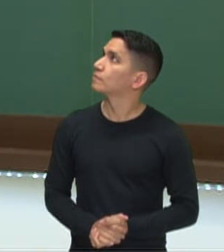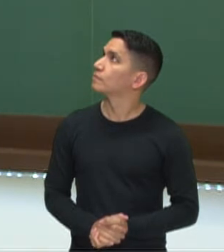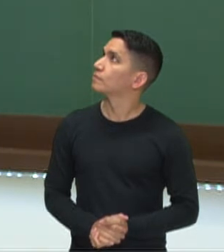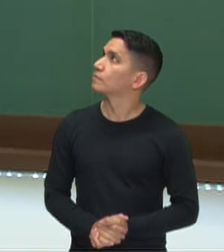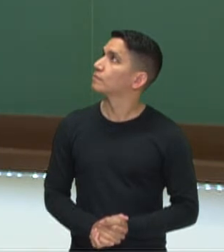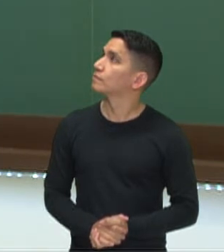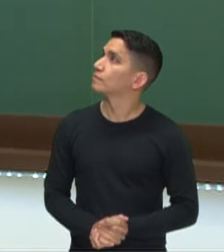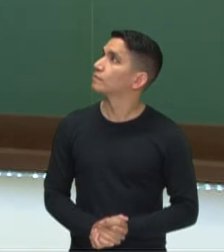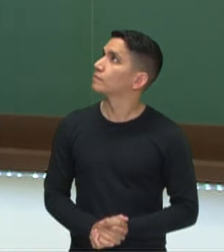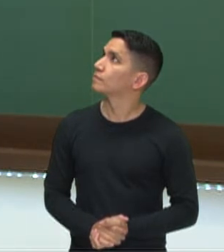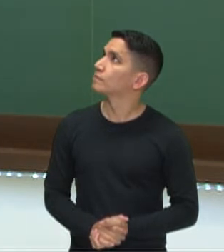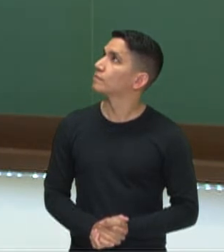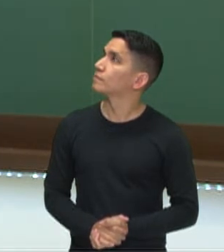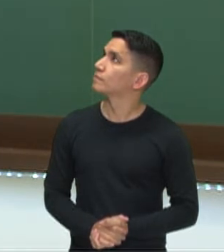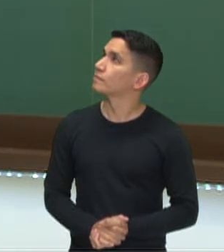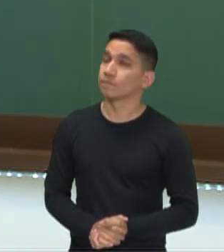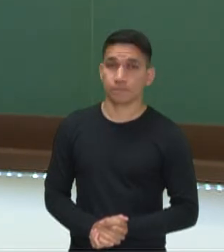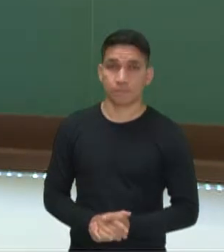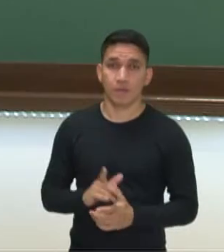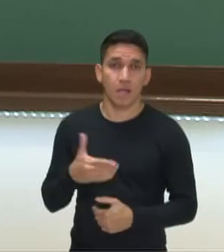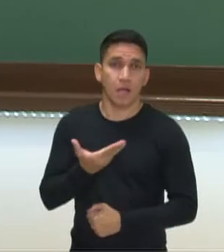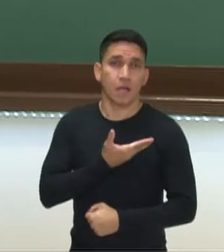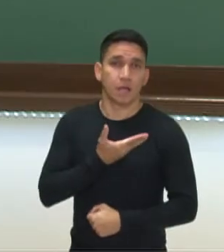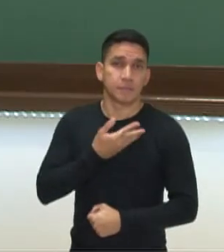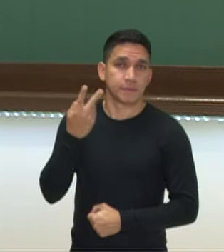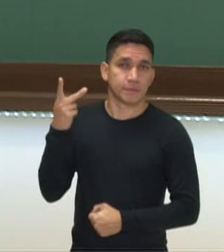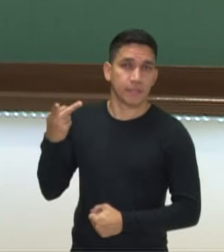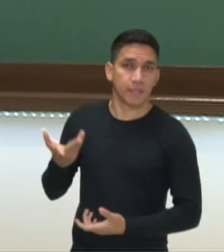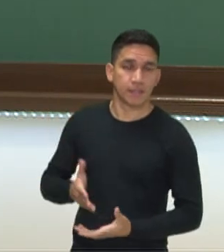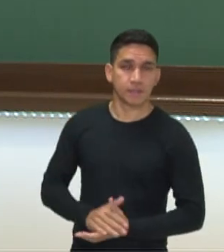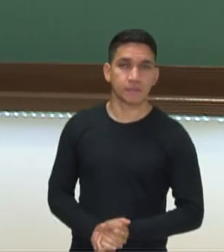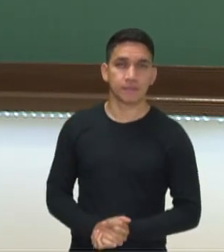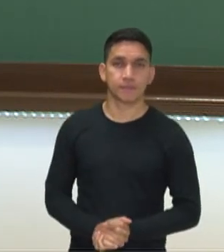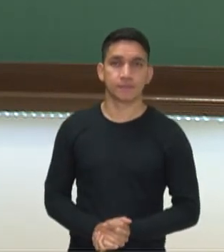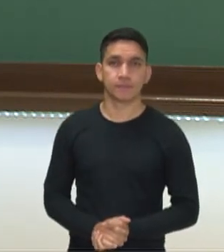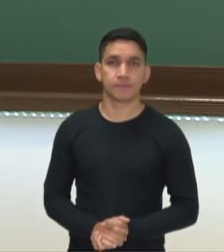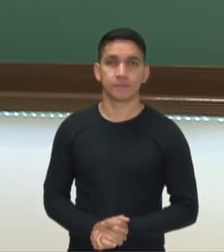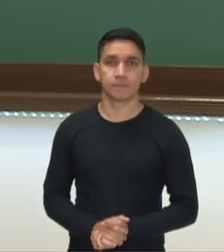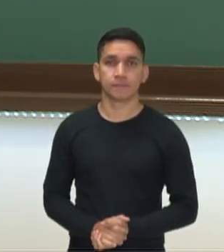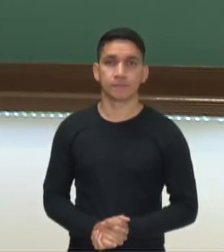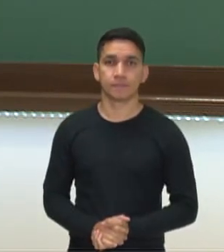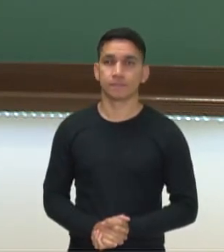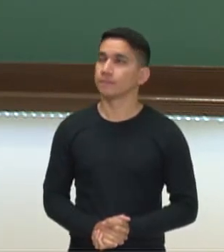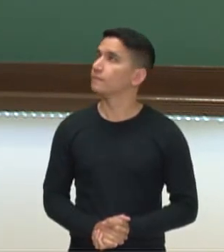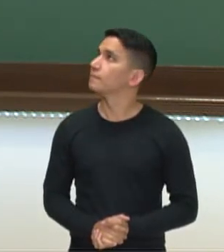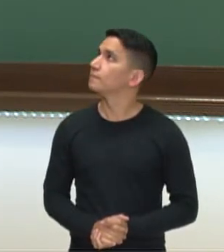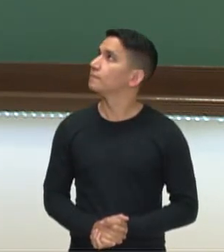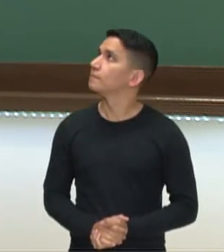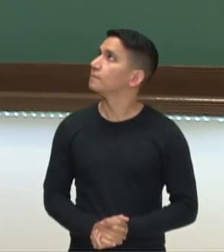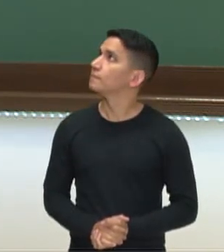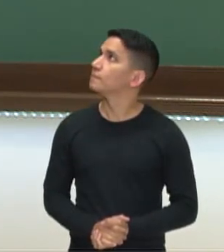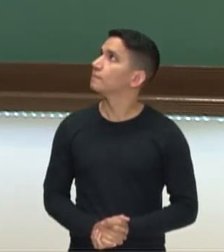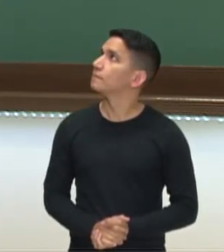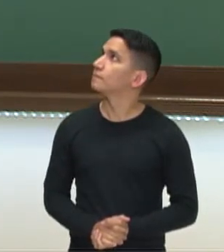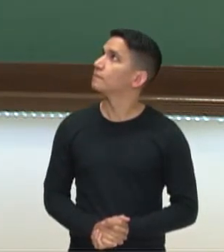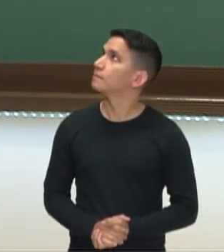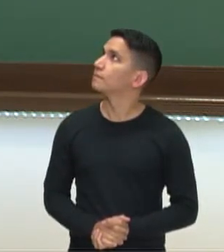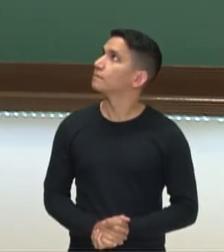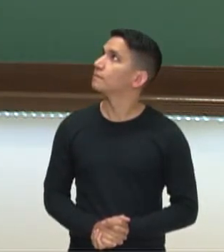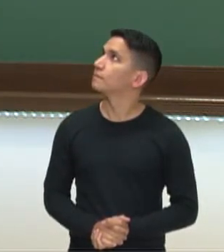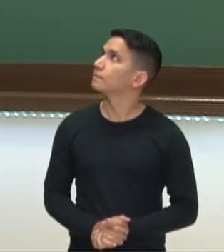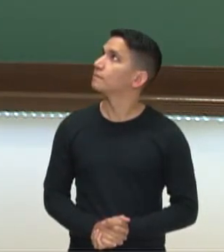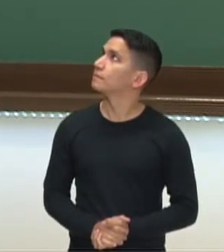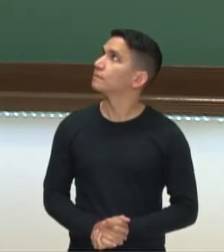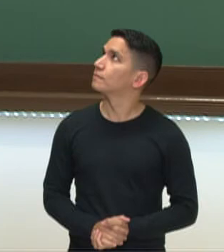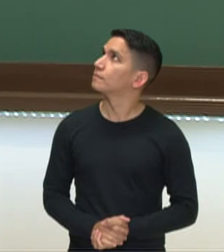barrio, tá? Os amigos dele, ok? Mais uma questão,